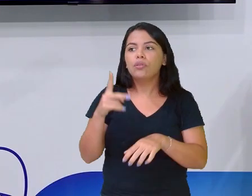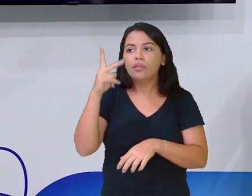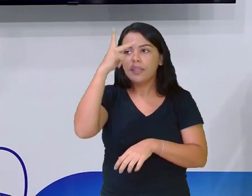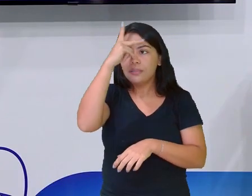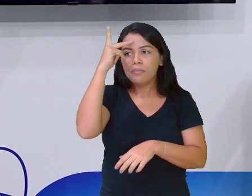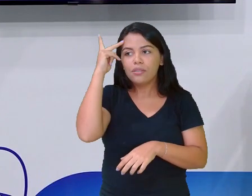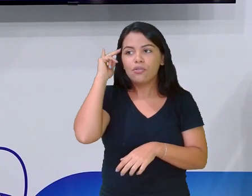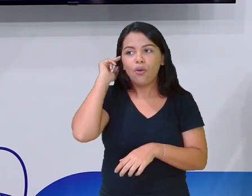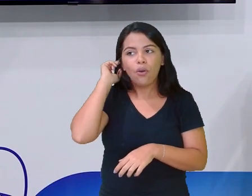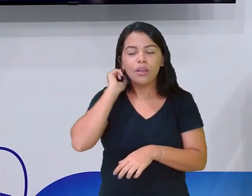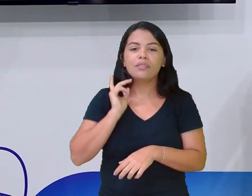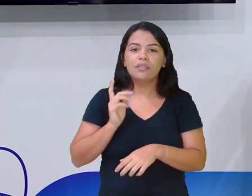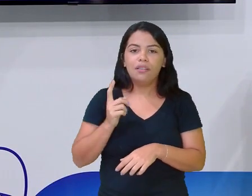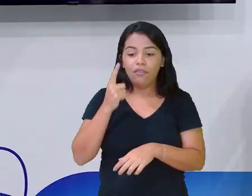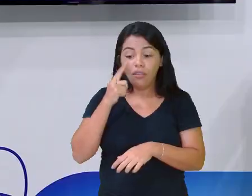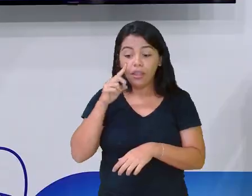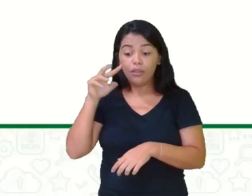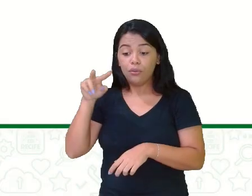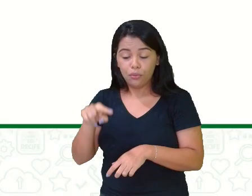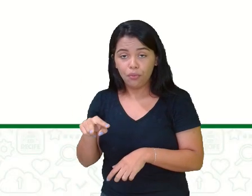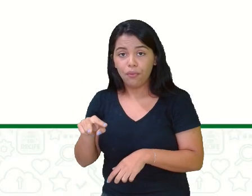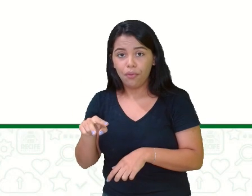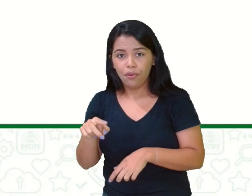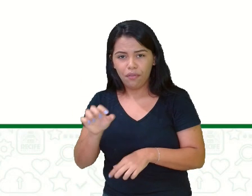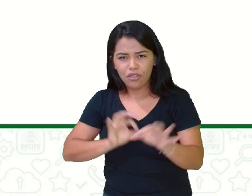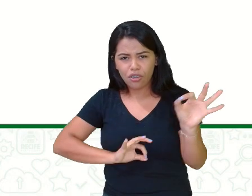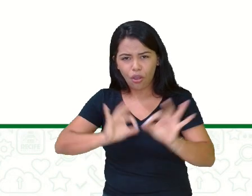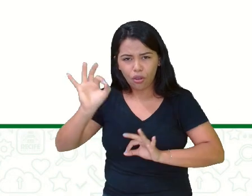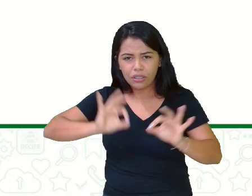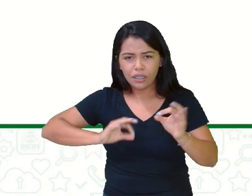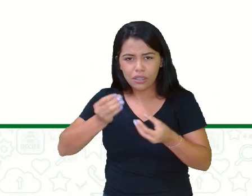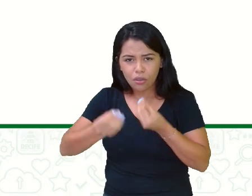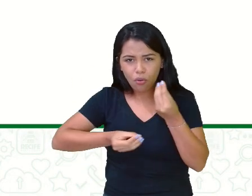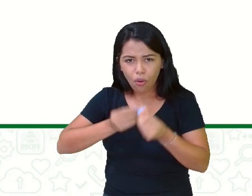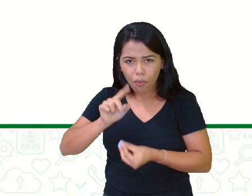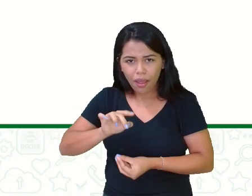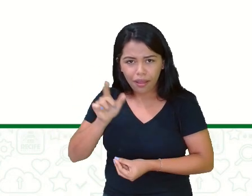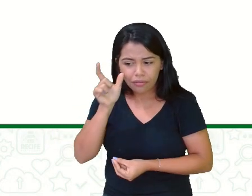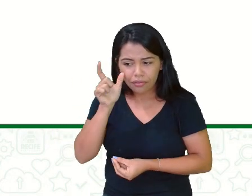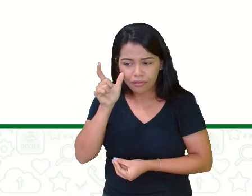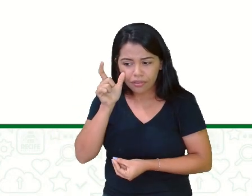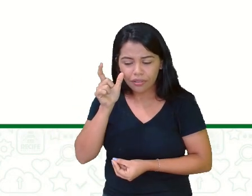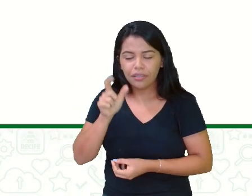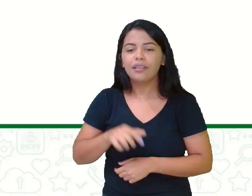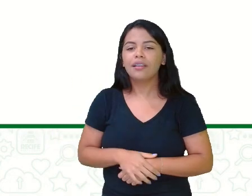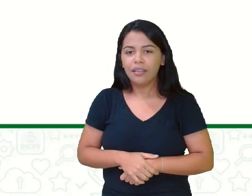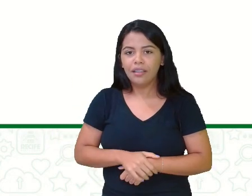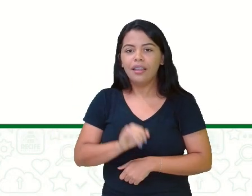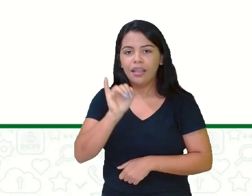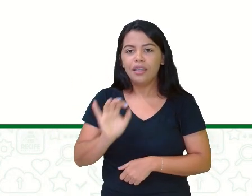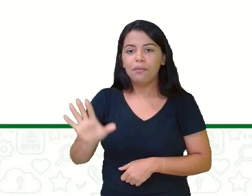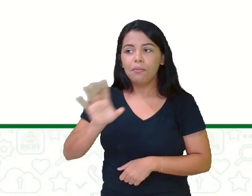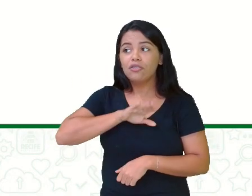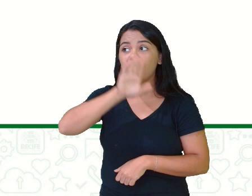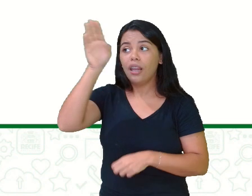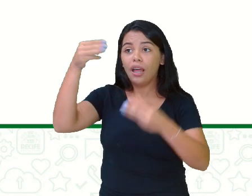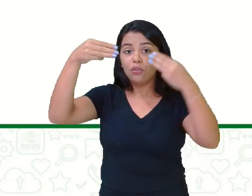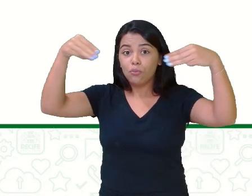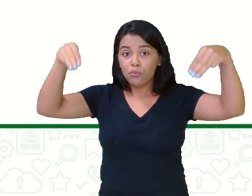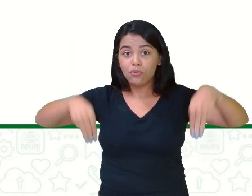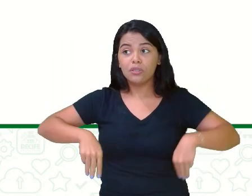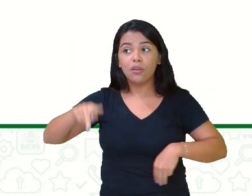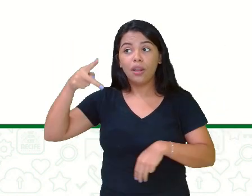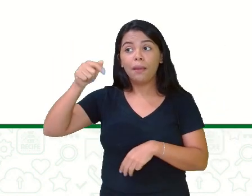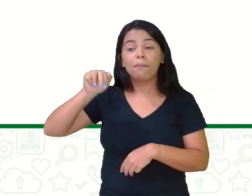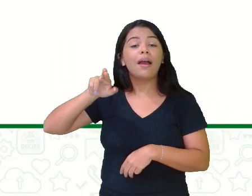Estão vendo na organização da gravura? Essa gravura está lá no museu em Paris, tá certo?